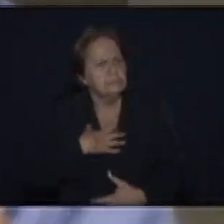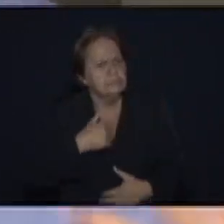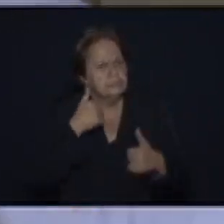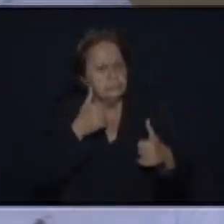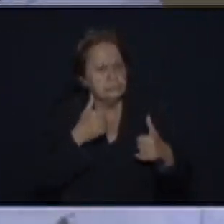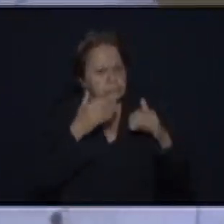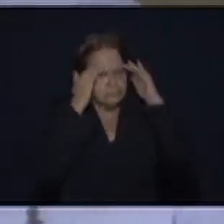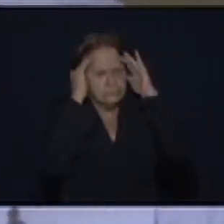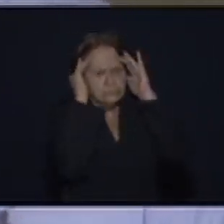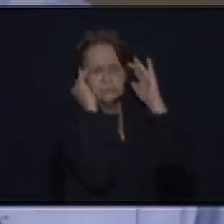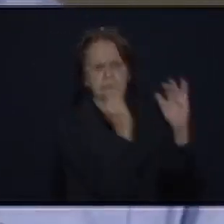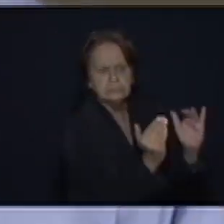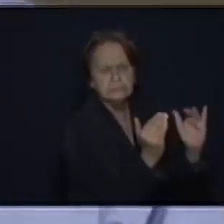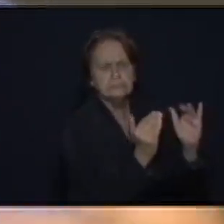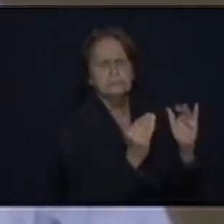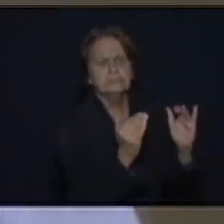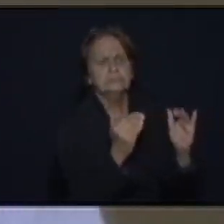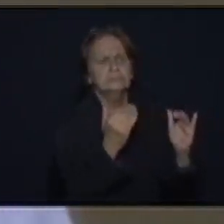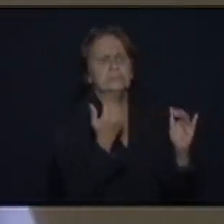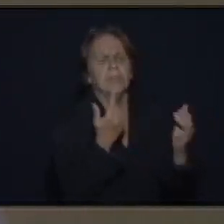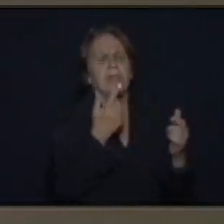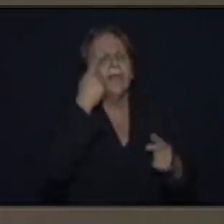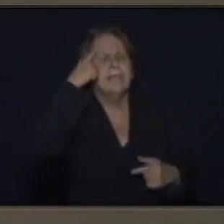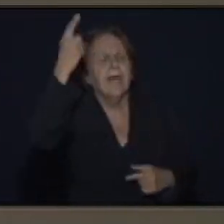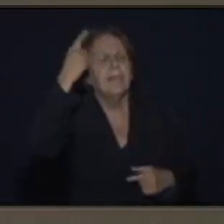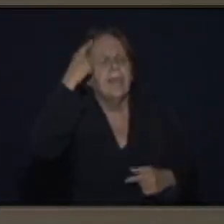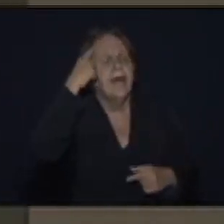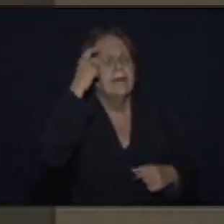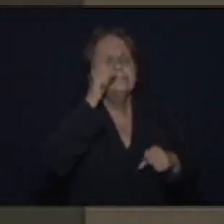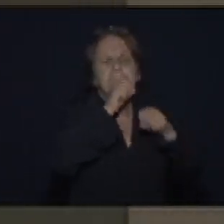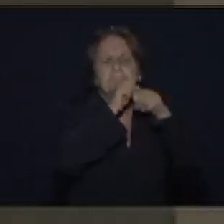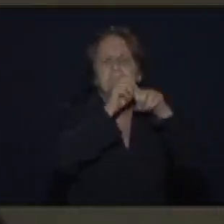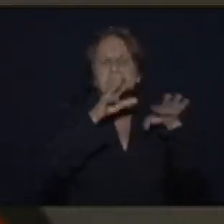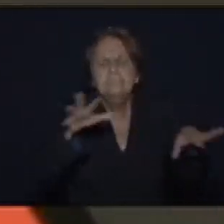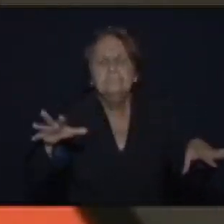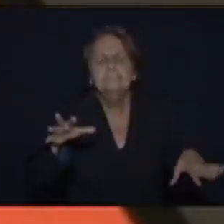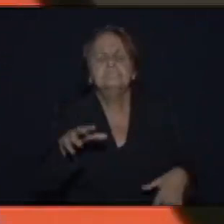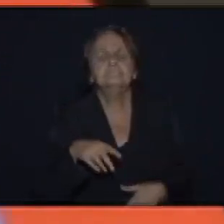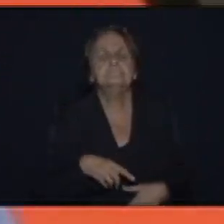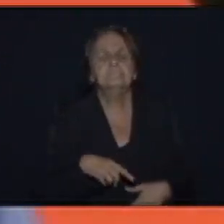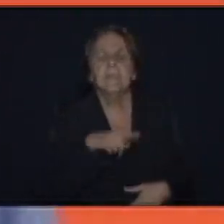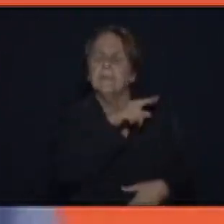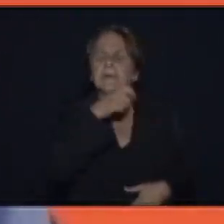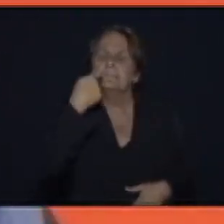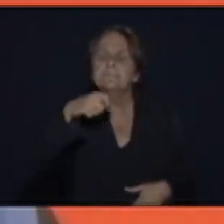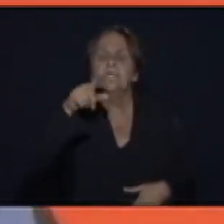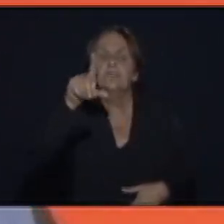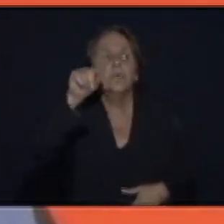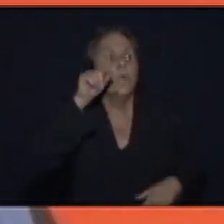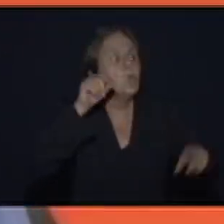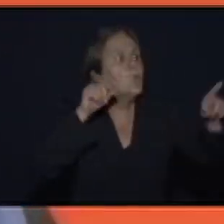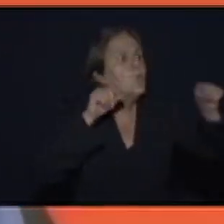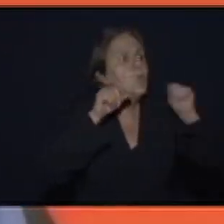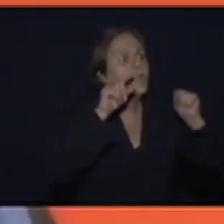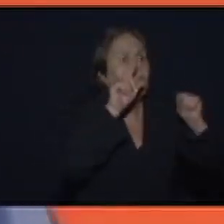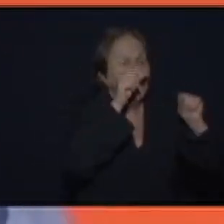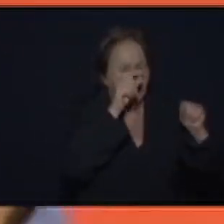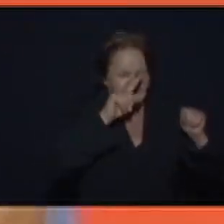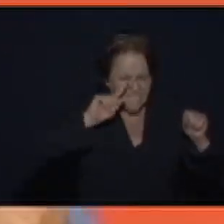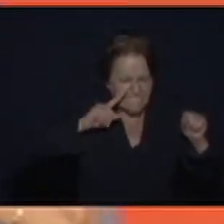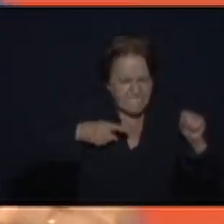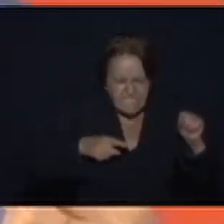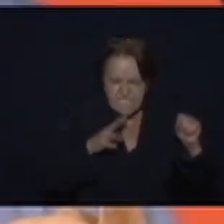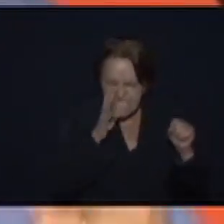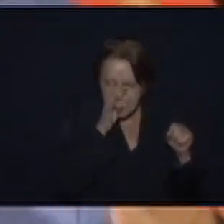dedicando à Vida a espalhar ideias transformadoras é que escolha uma dessas ideias e vai fundo